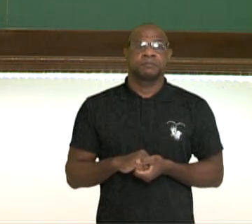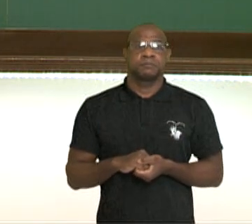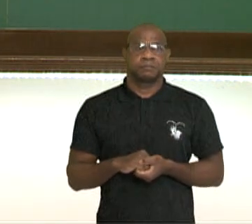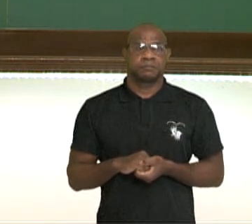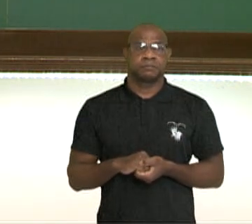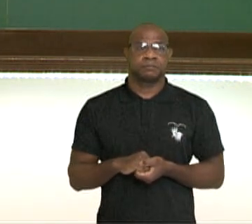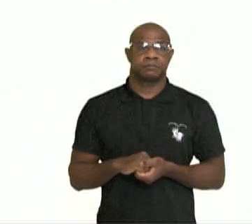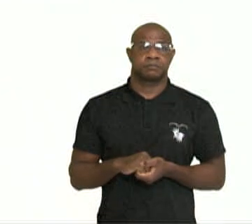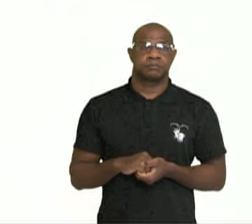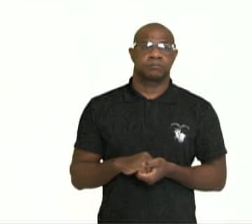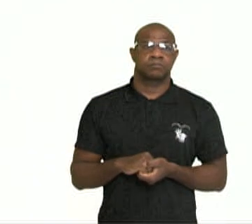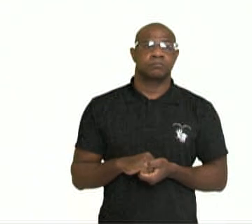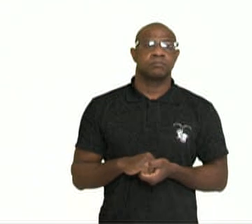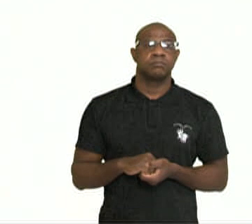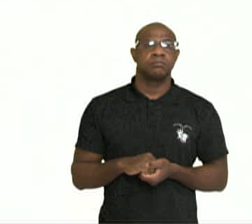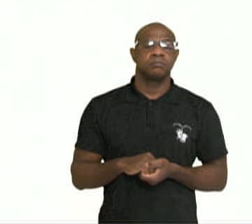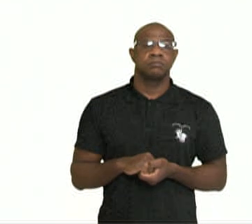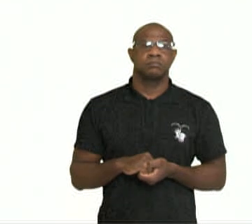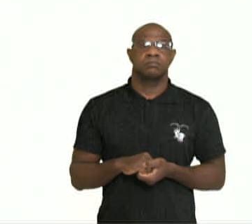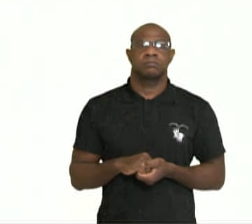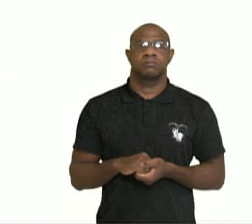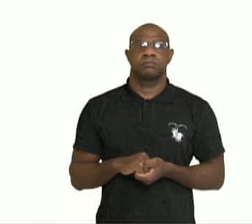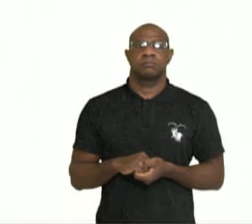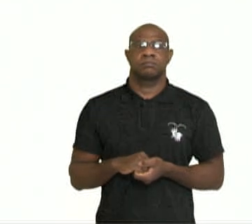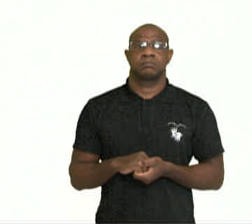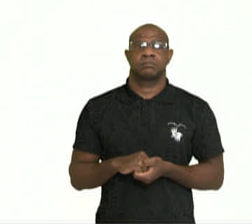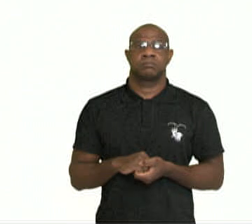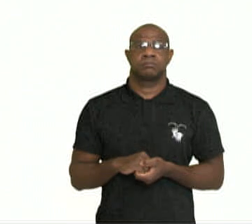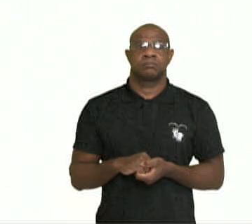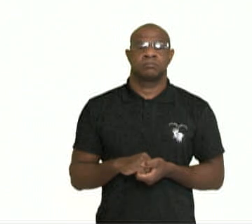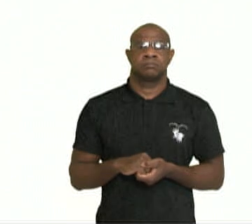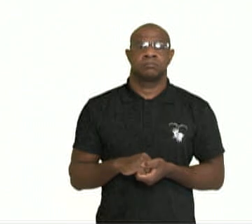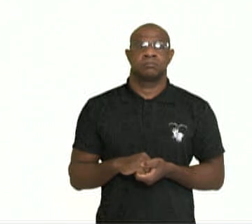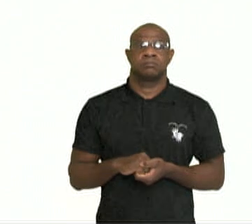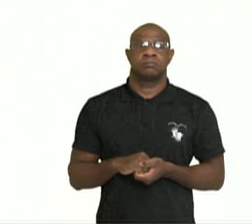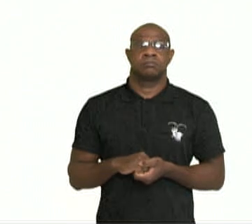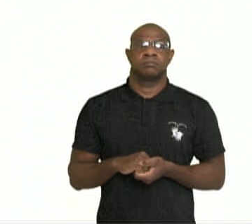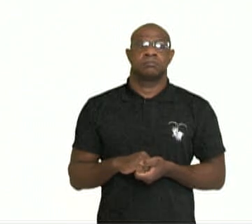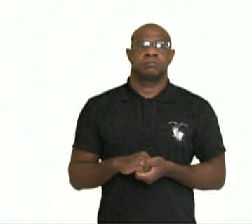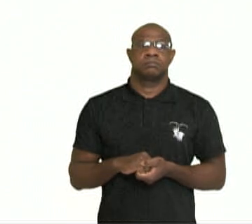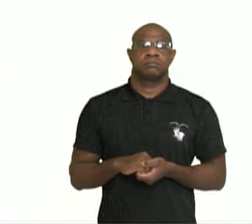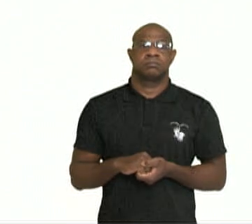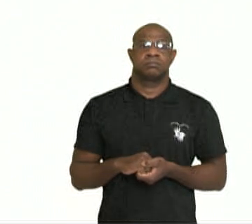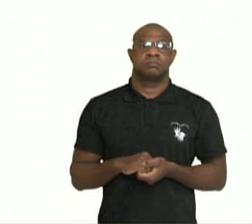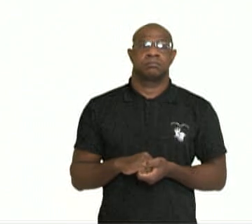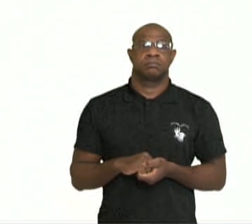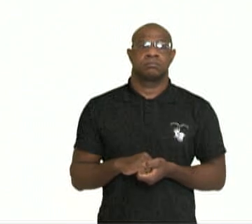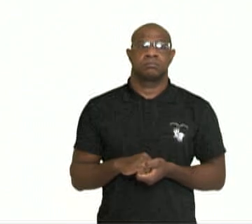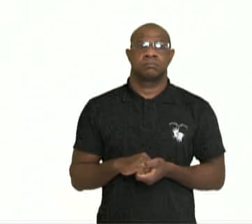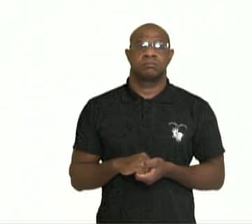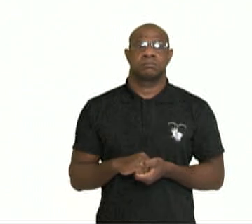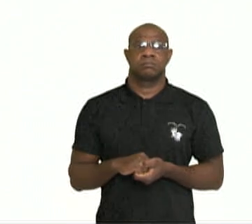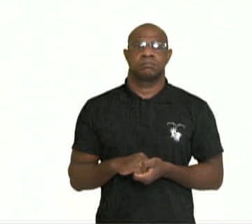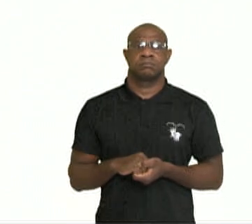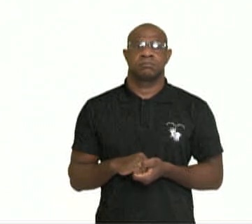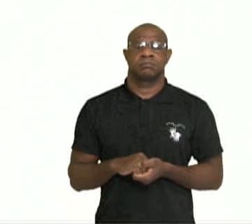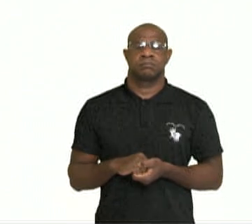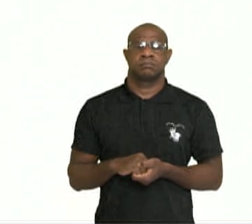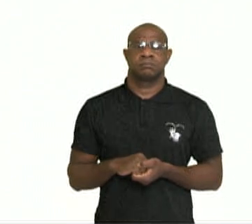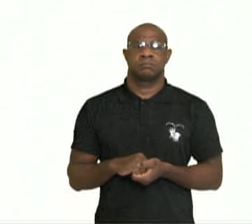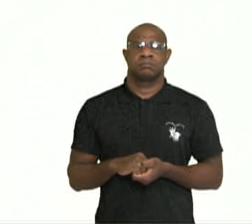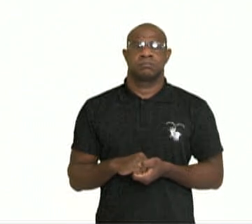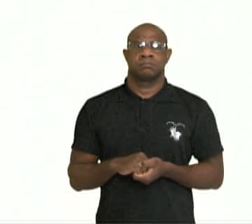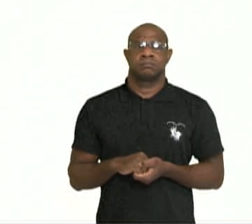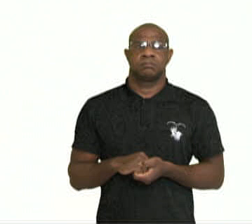de luz solar y una hora menos confinados en casa. Por esa razón, los expertos recomiendan